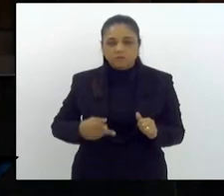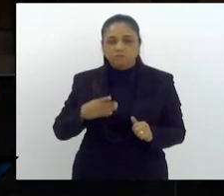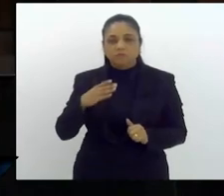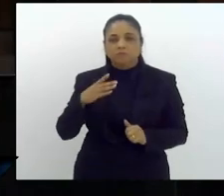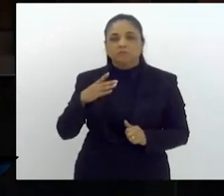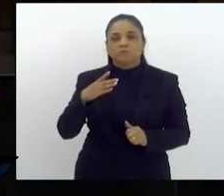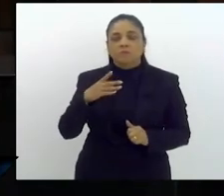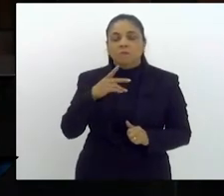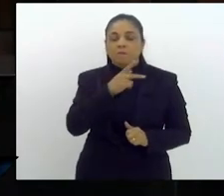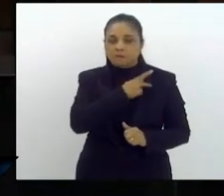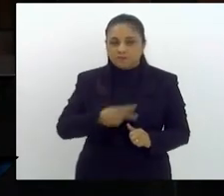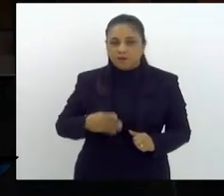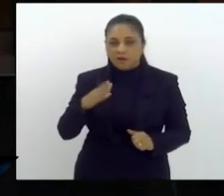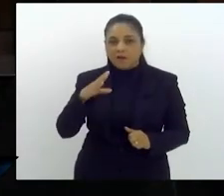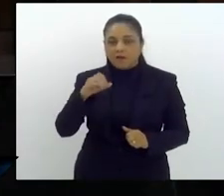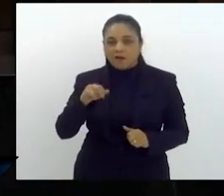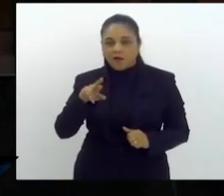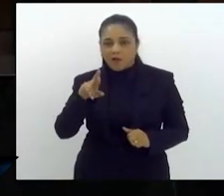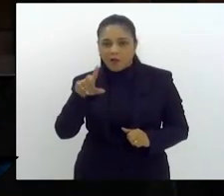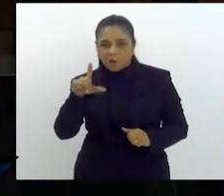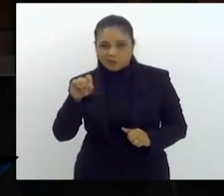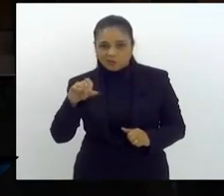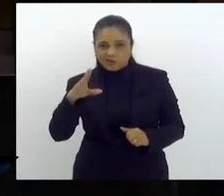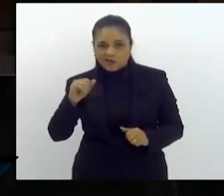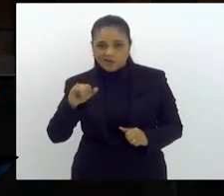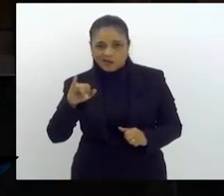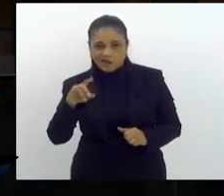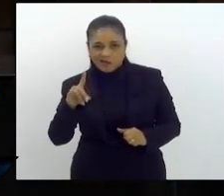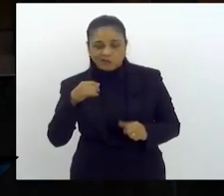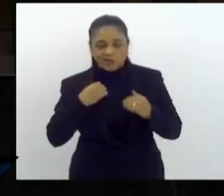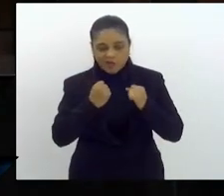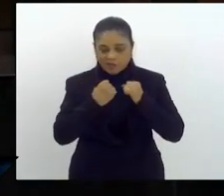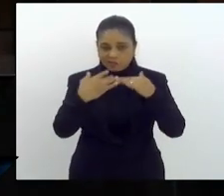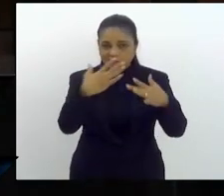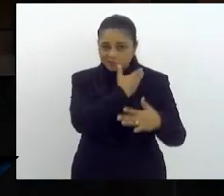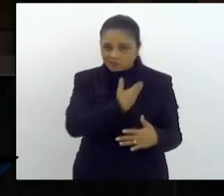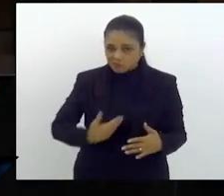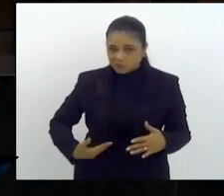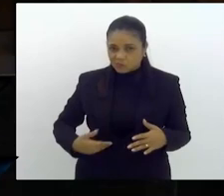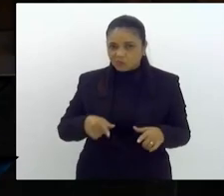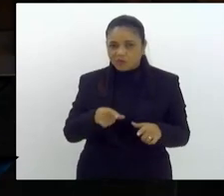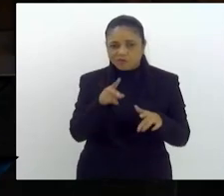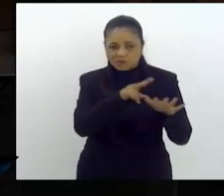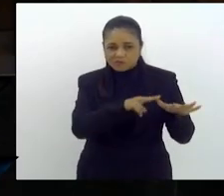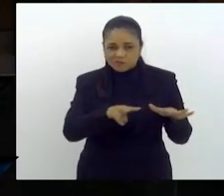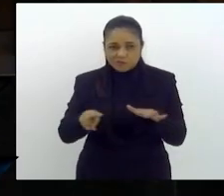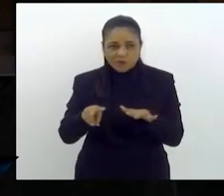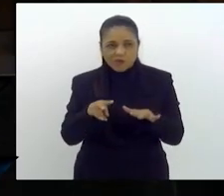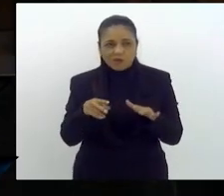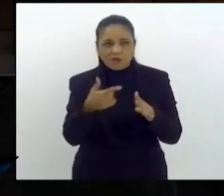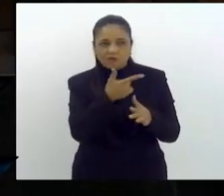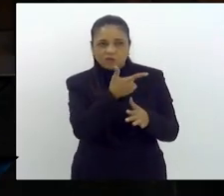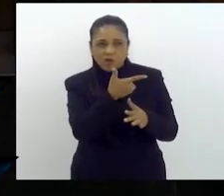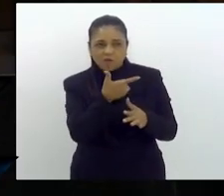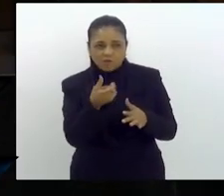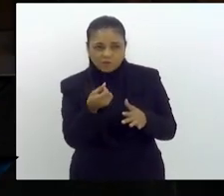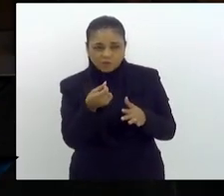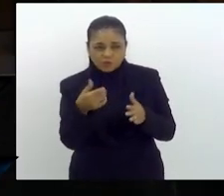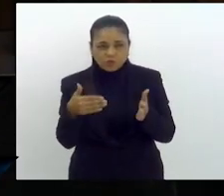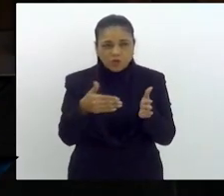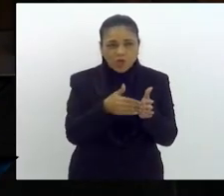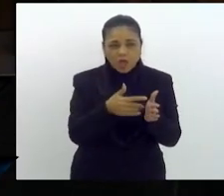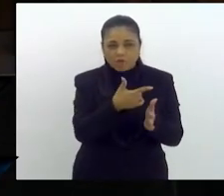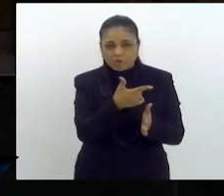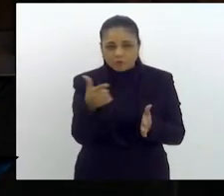a realização de uma audiência pública que vai ser realizar na semana de 20 a 22 de Junho